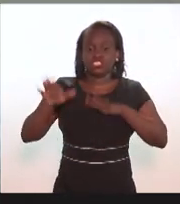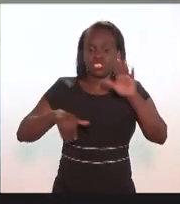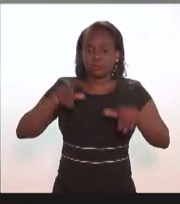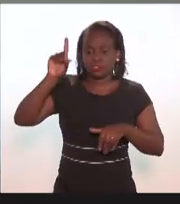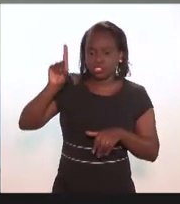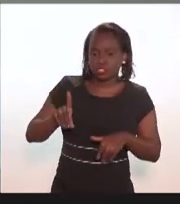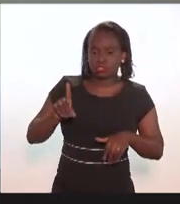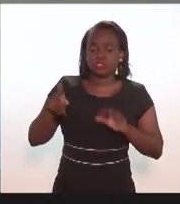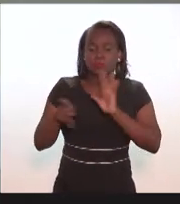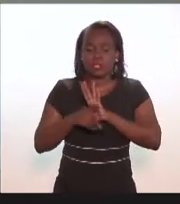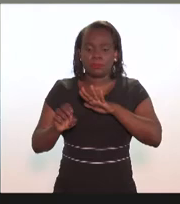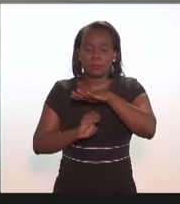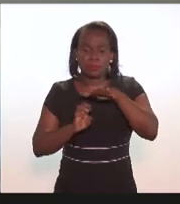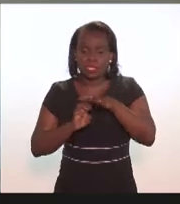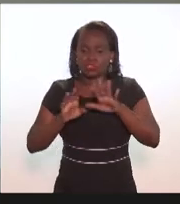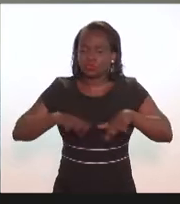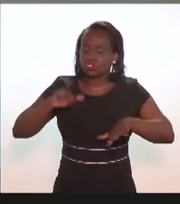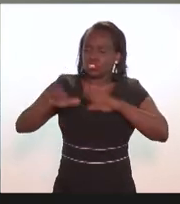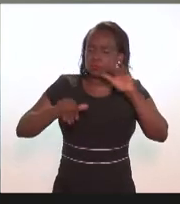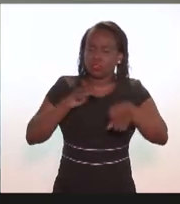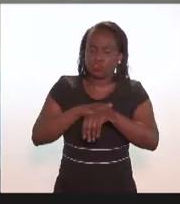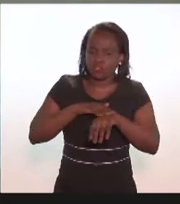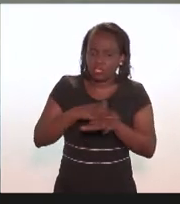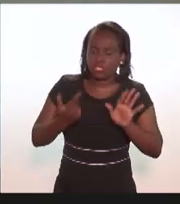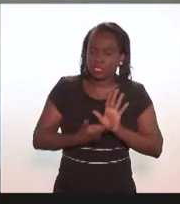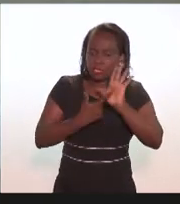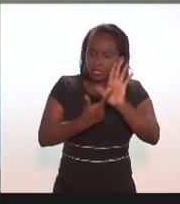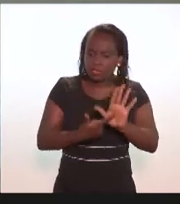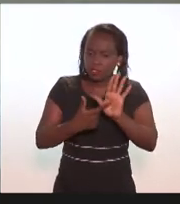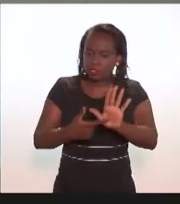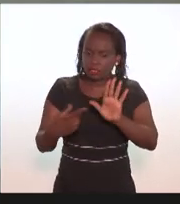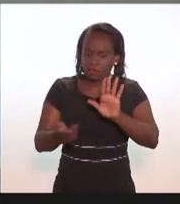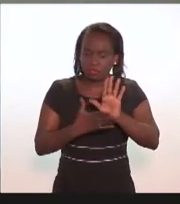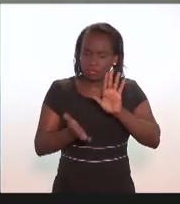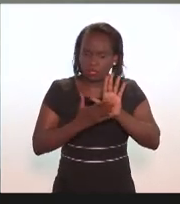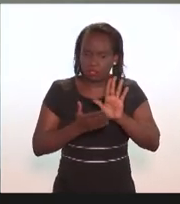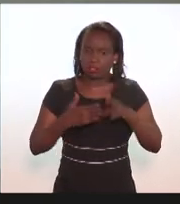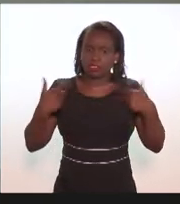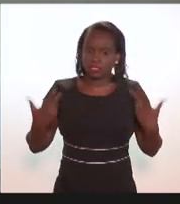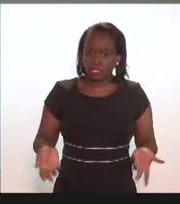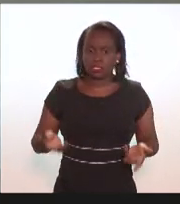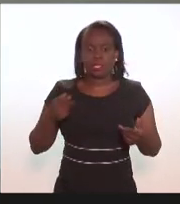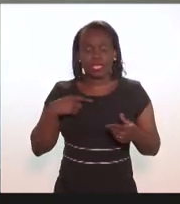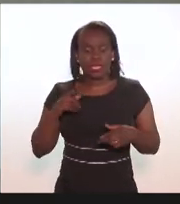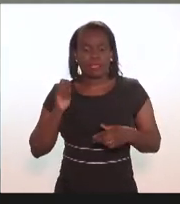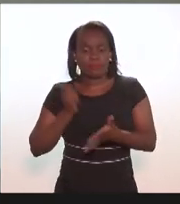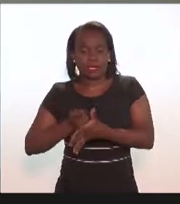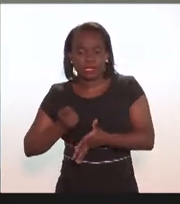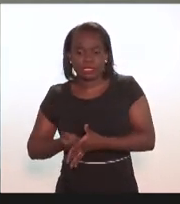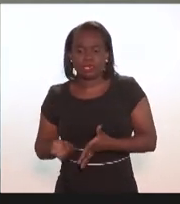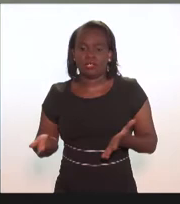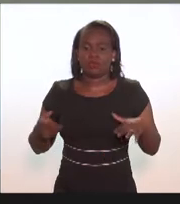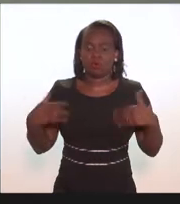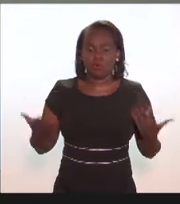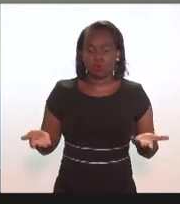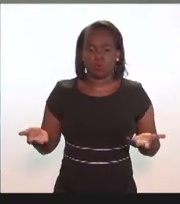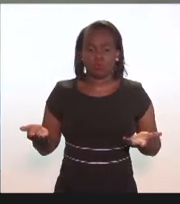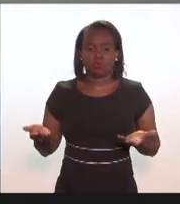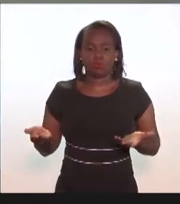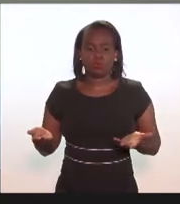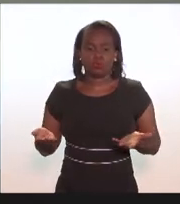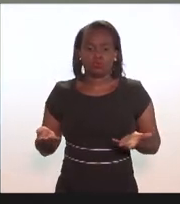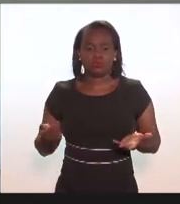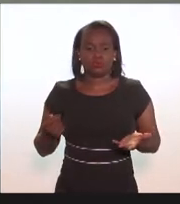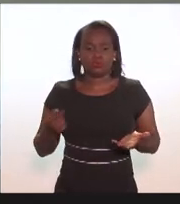das respectivas empresas para conversar, mostramos que, seja no Conselho de Contribuinte ou, posteriormente,